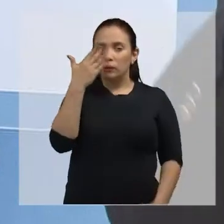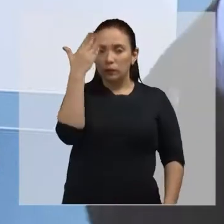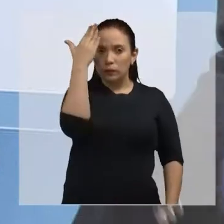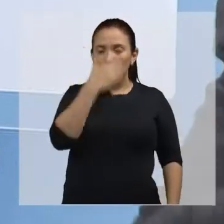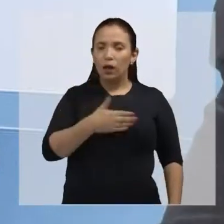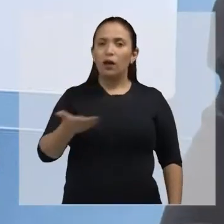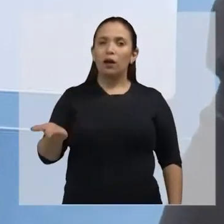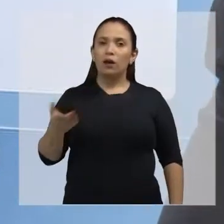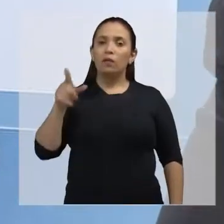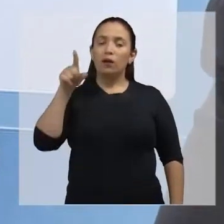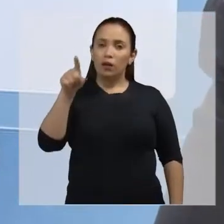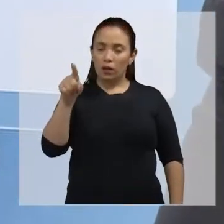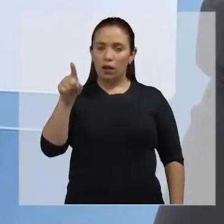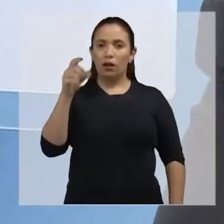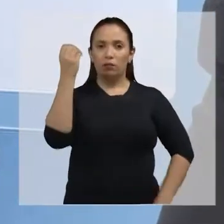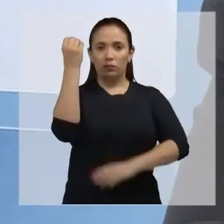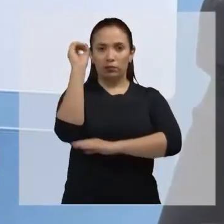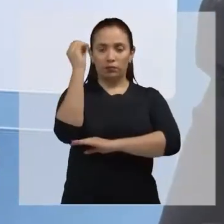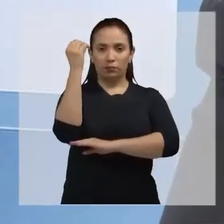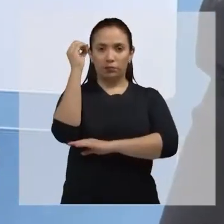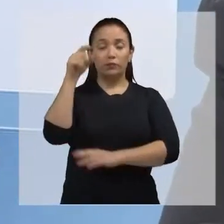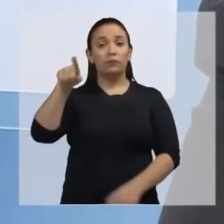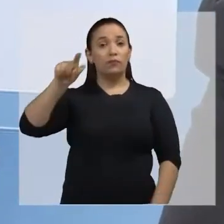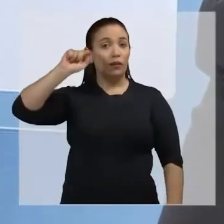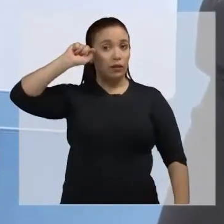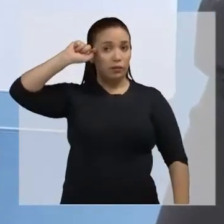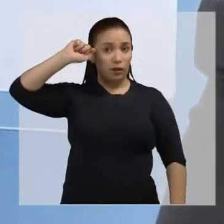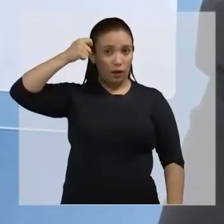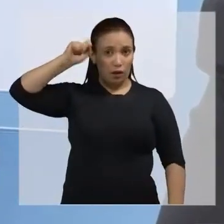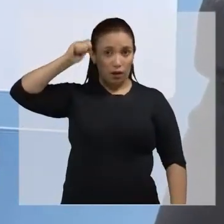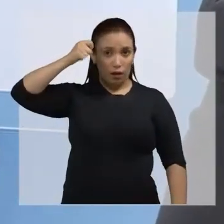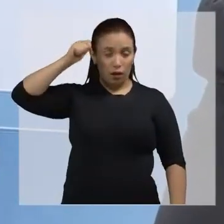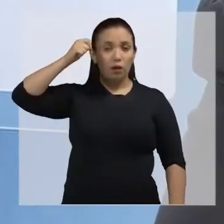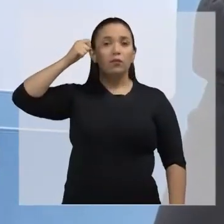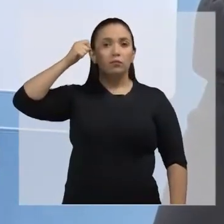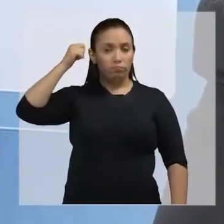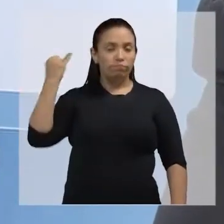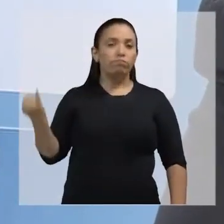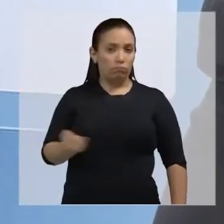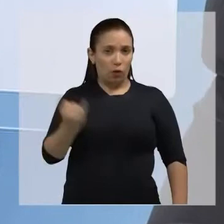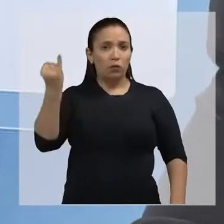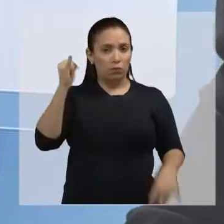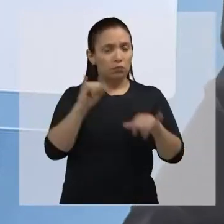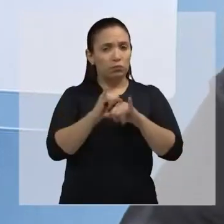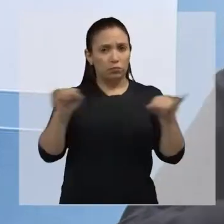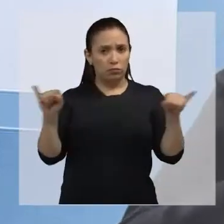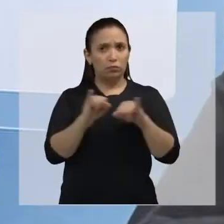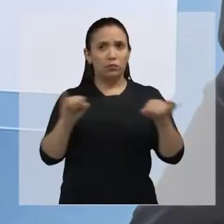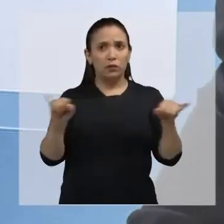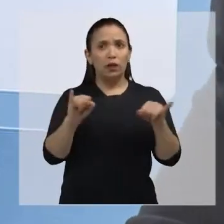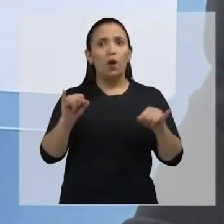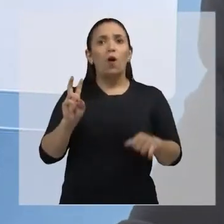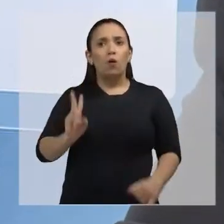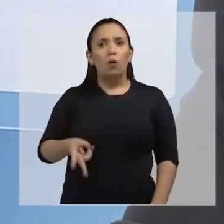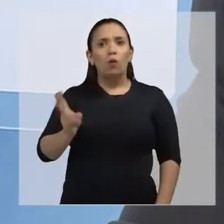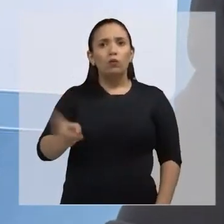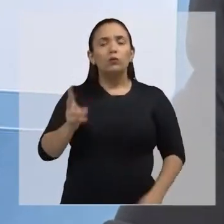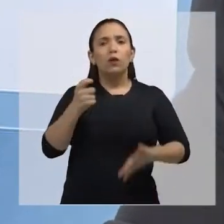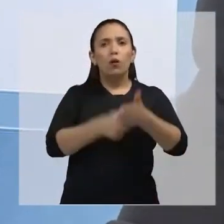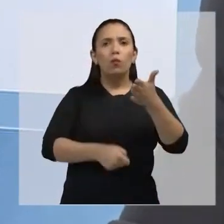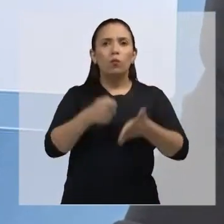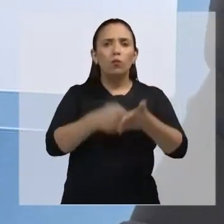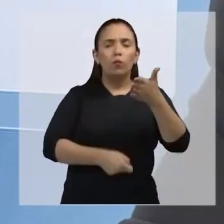imagem do PT, gaúcho, senador Paulo Paim, negro, que é importante para a gente continuar na